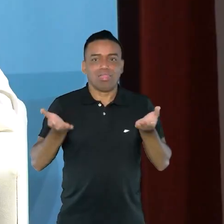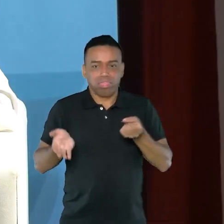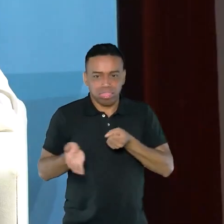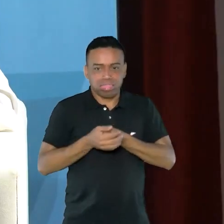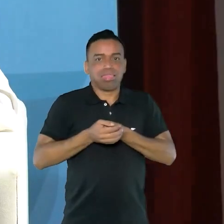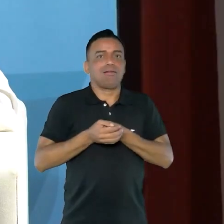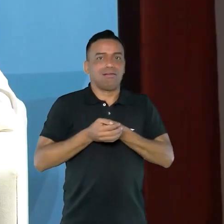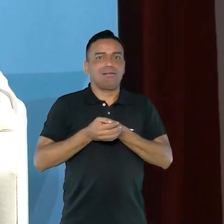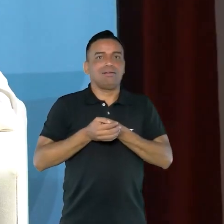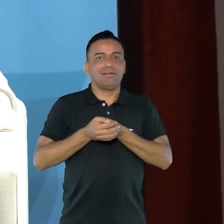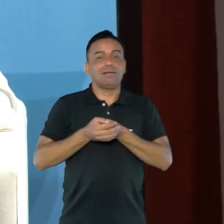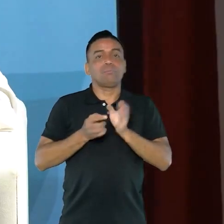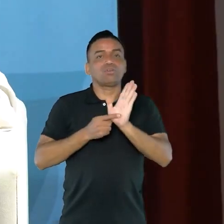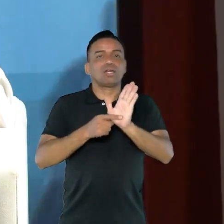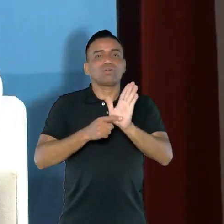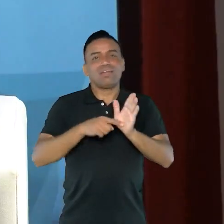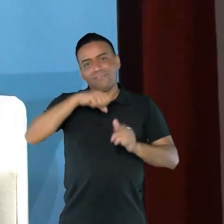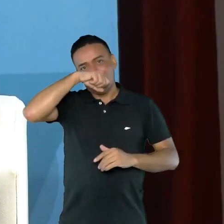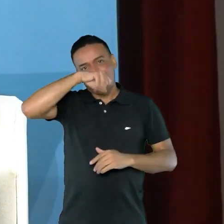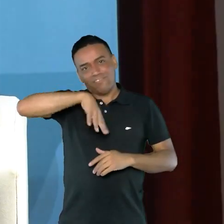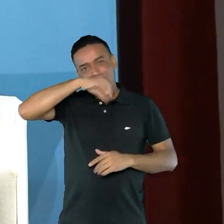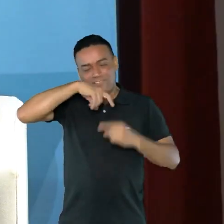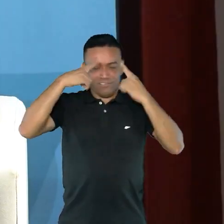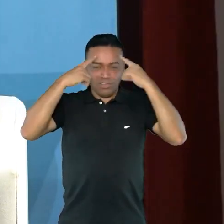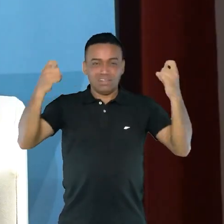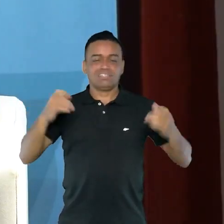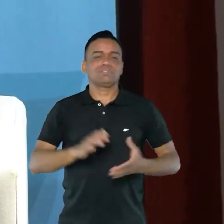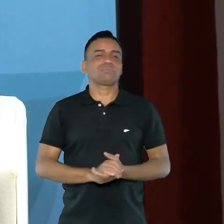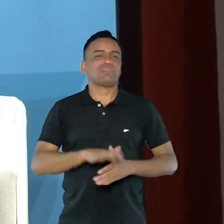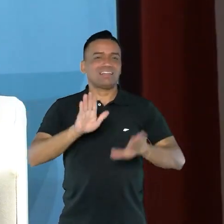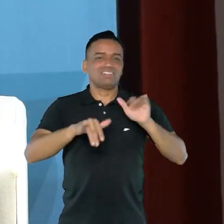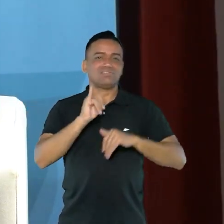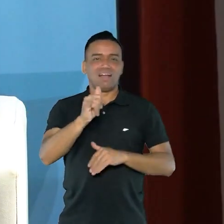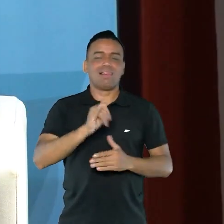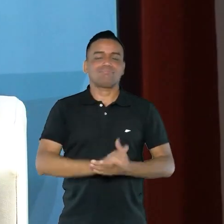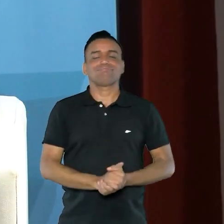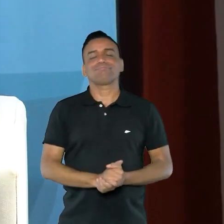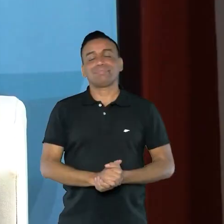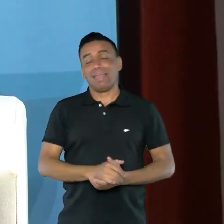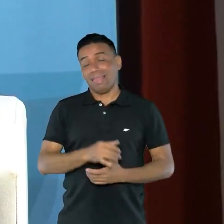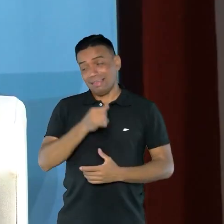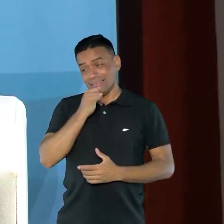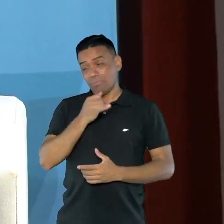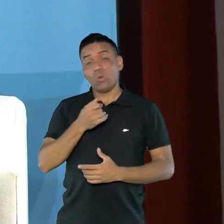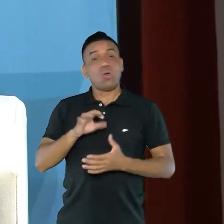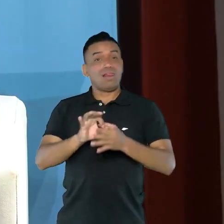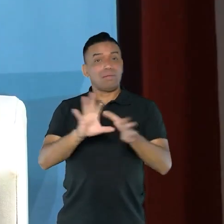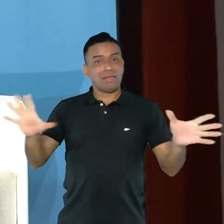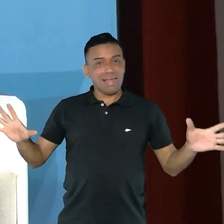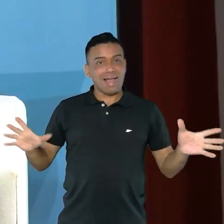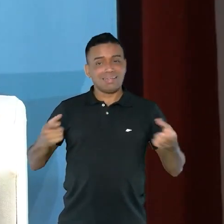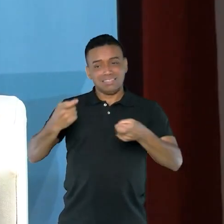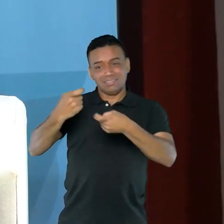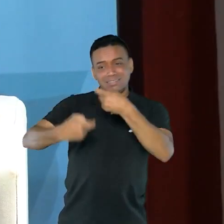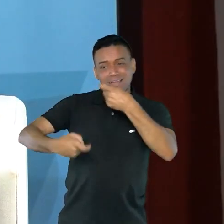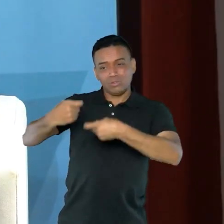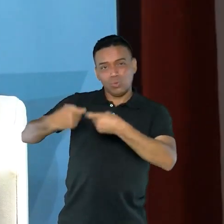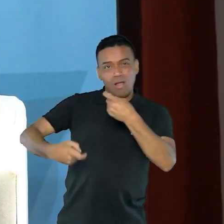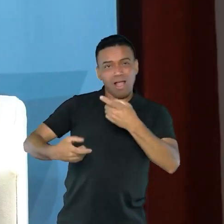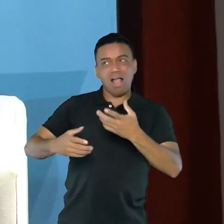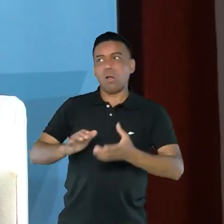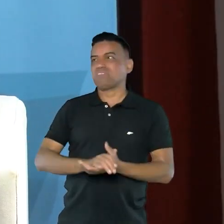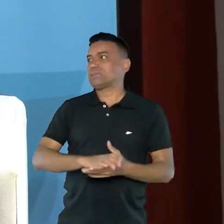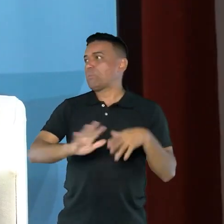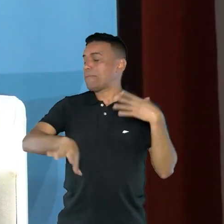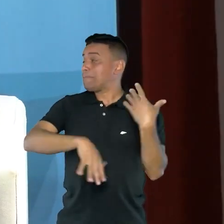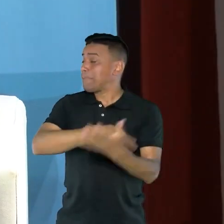muita violência, né? Então, às vezes se diz assim, porque se falar sobre liberdade sexual vai ser o